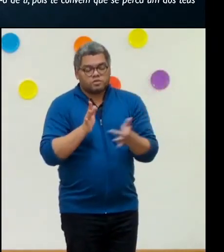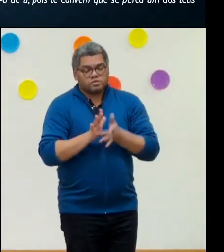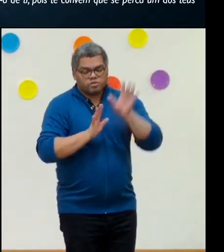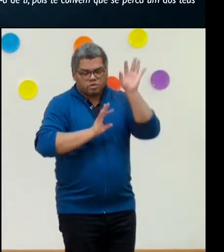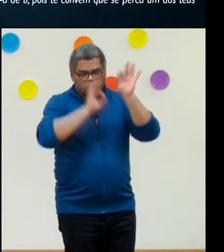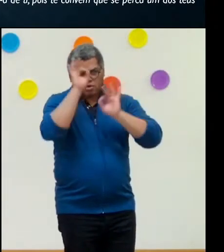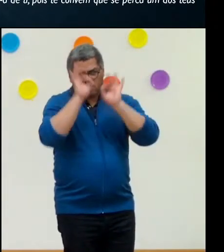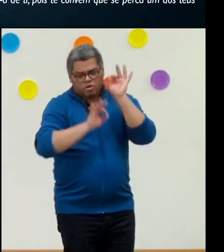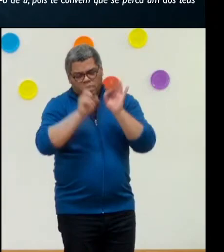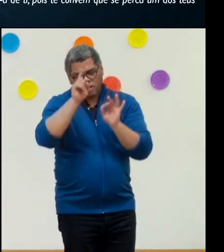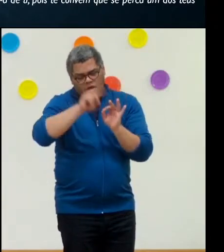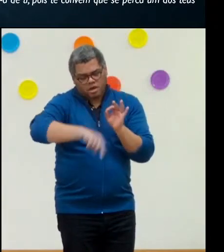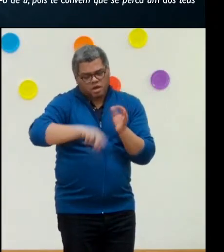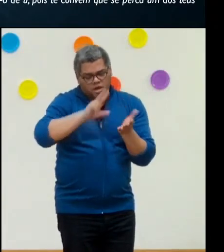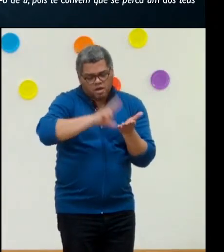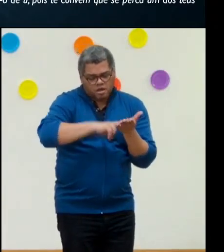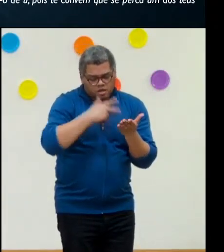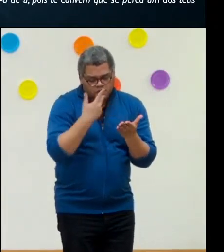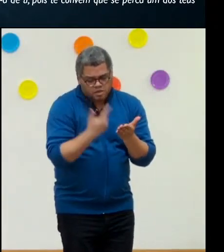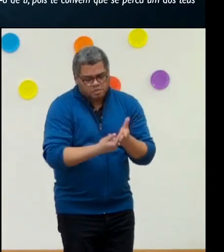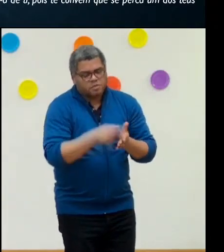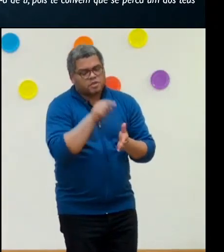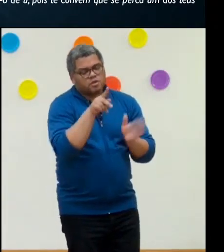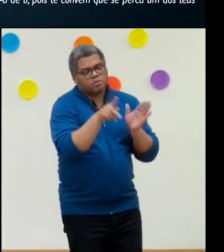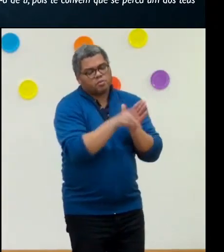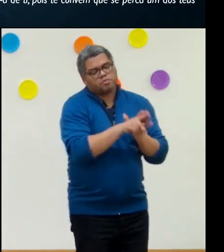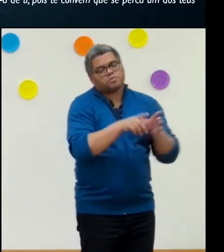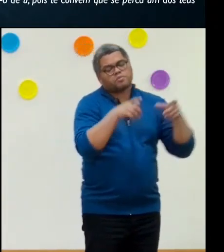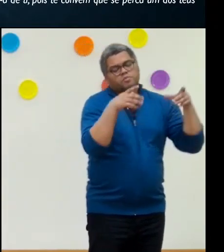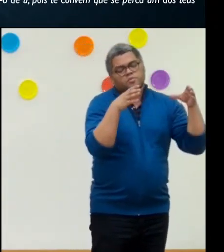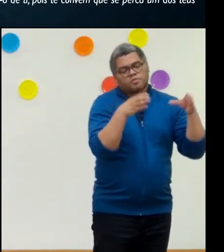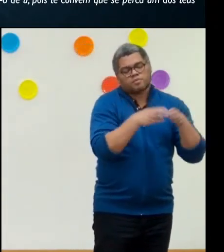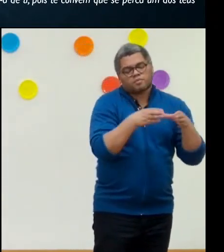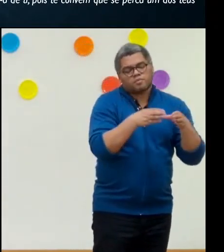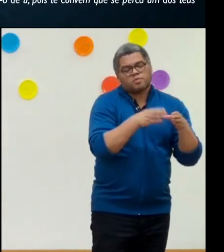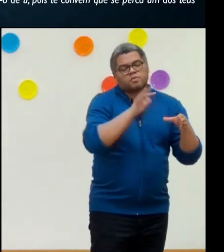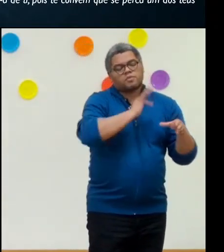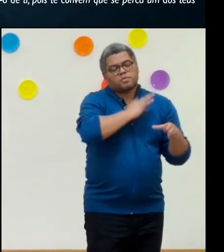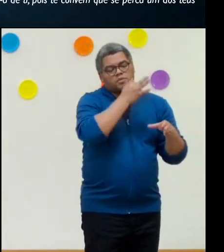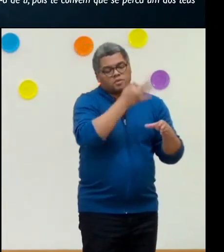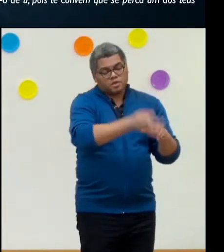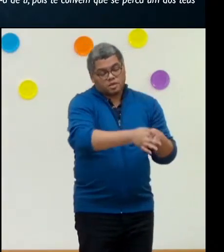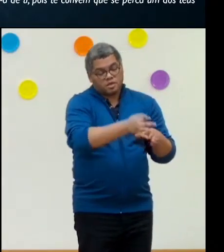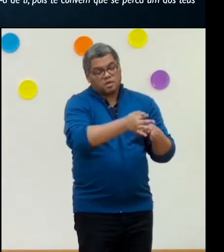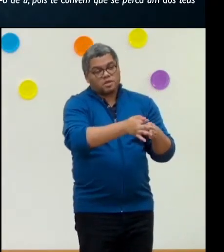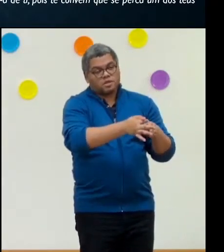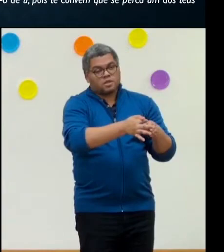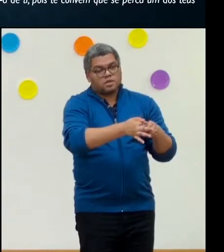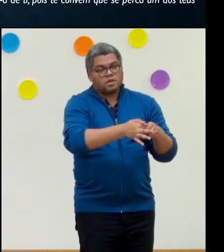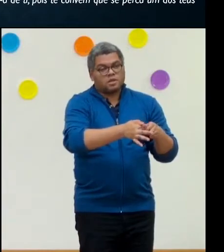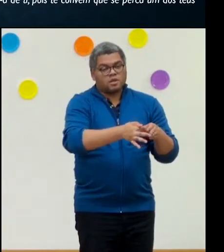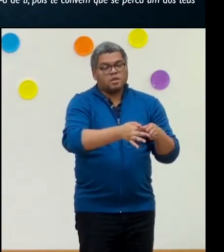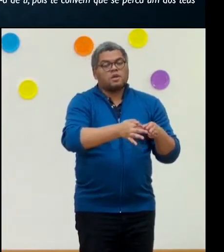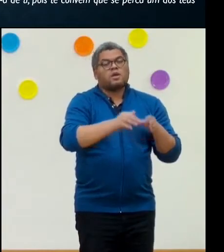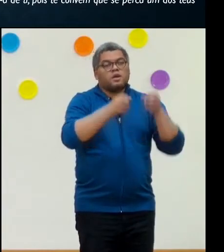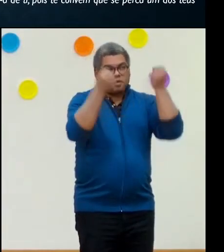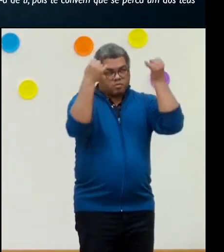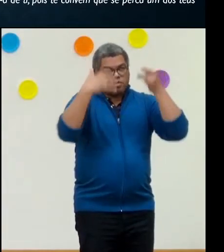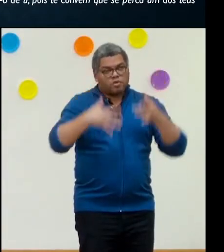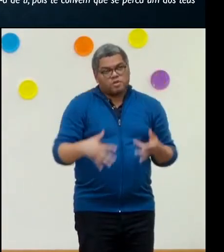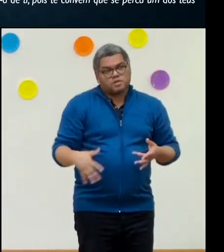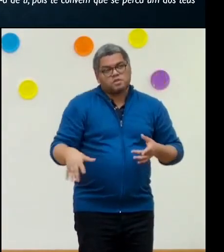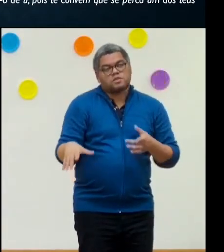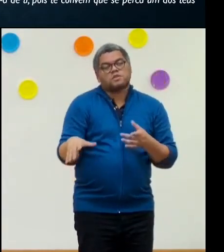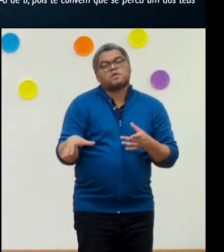essa interpretação da tradição dos rabinos e ressalta que a lei é pura. Adultério inclui olhar